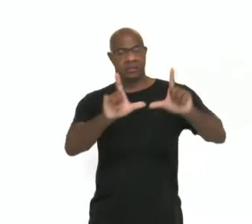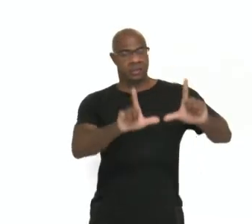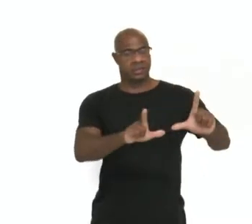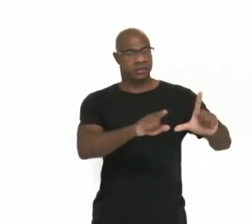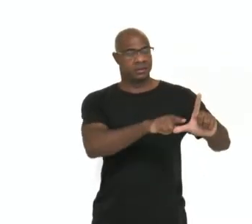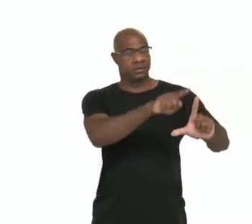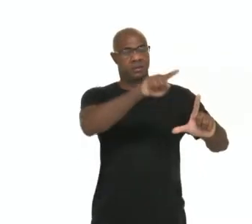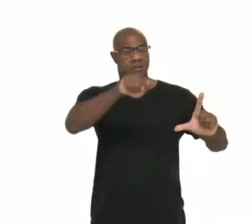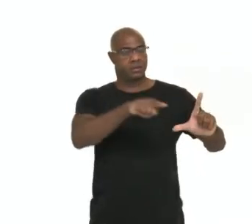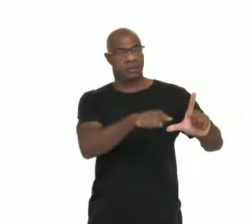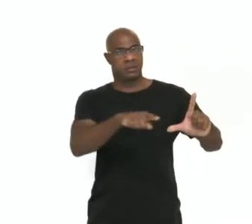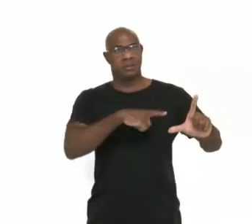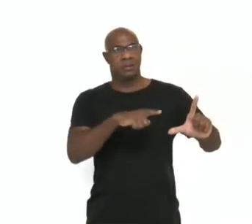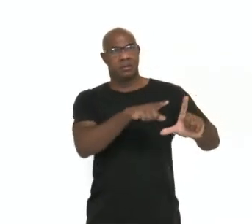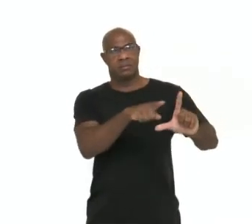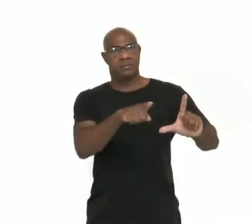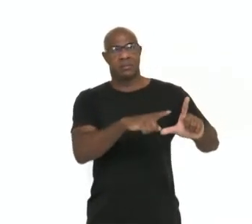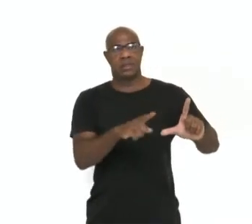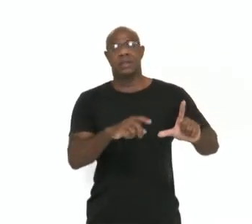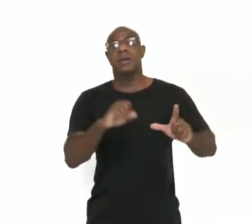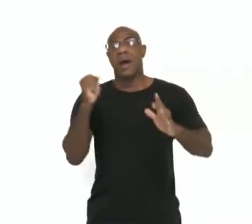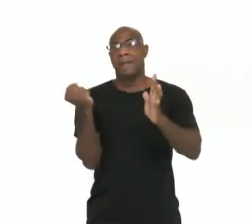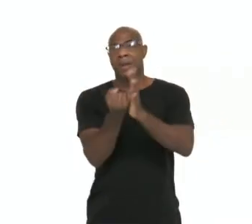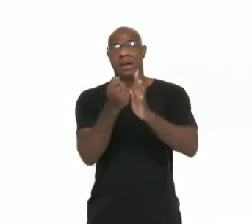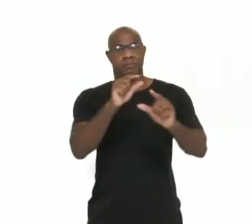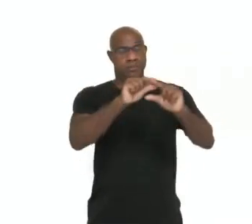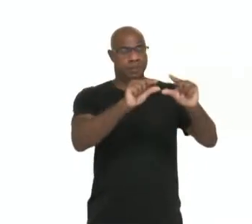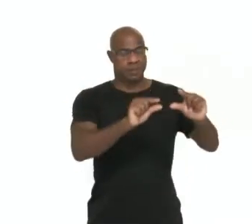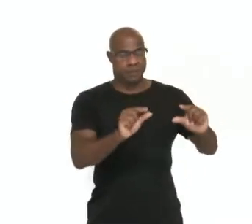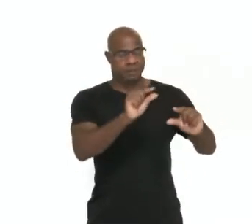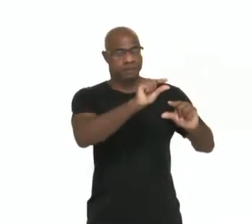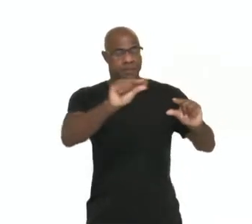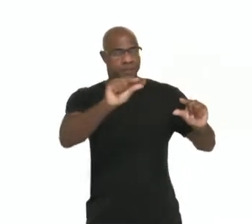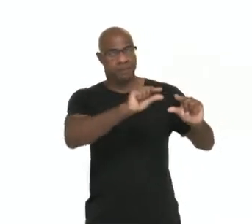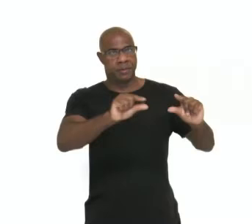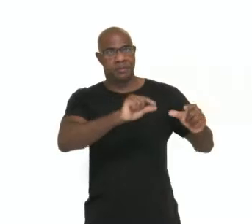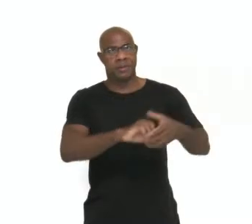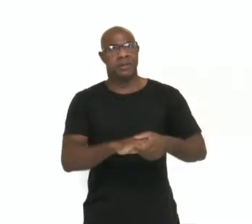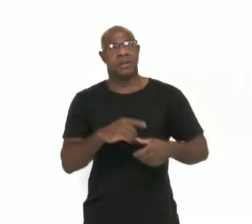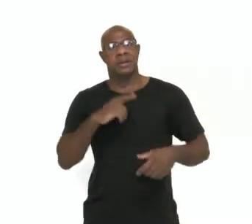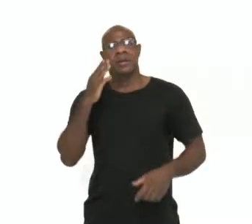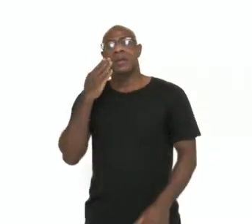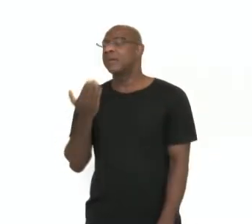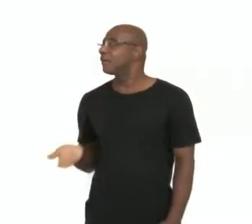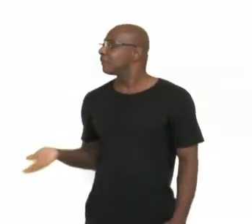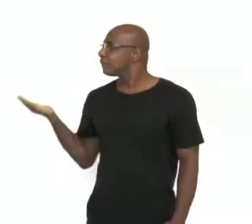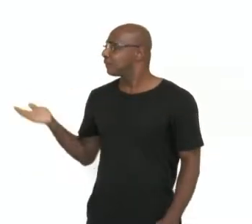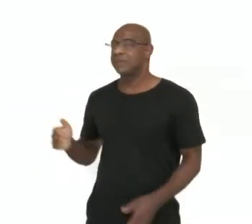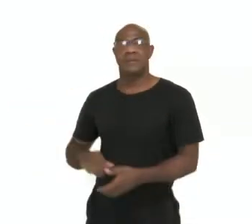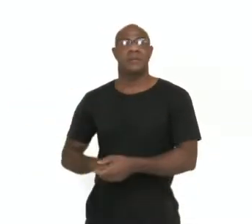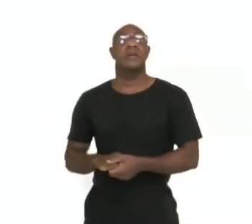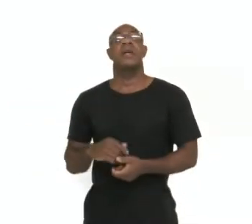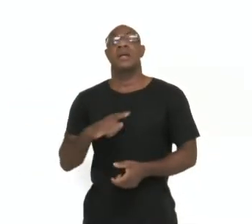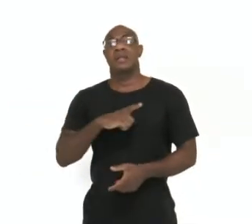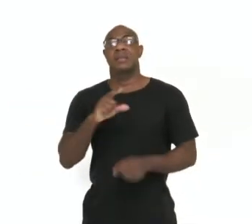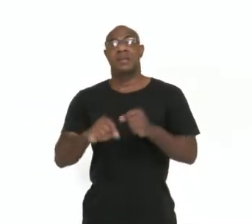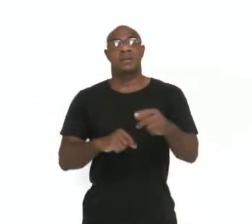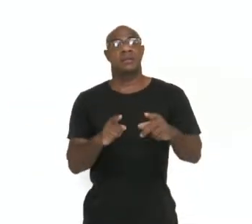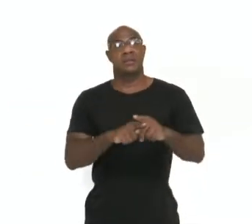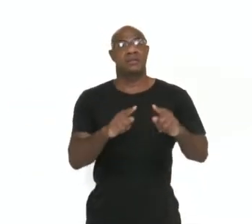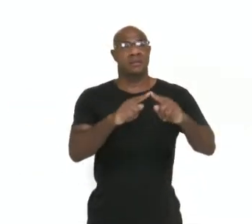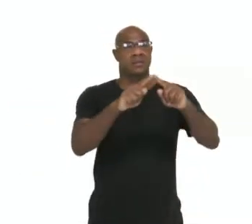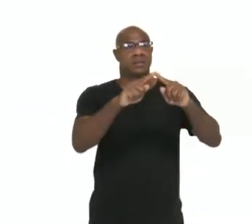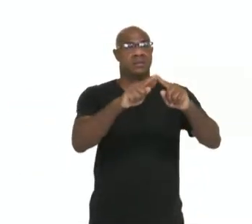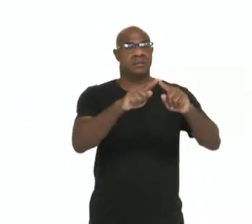onde você vai encontrar o polígono do pré-sal, que é essa área que está destacada do lado direito, E aí esses